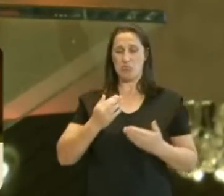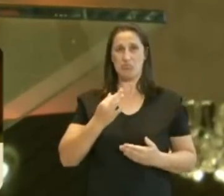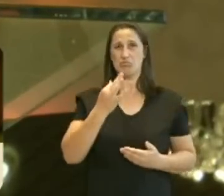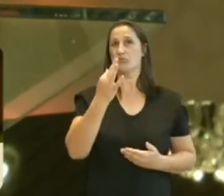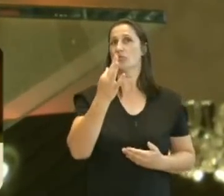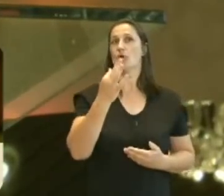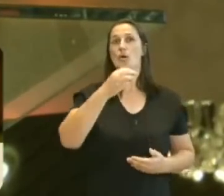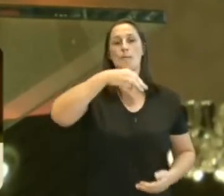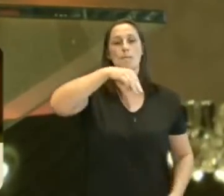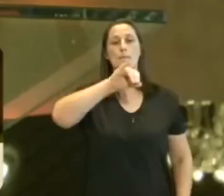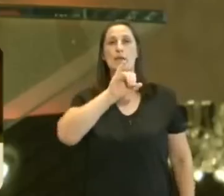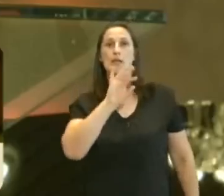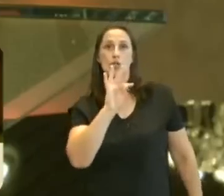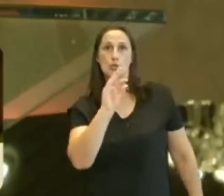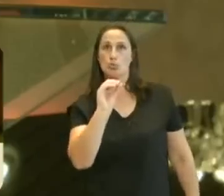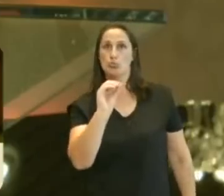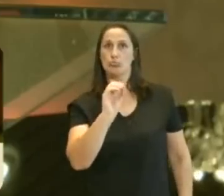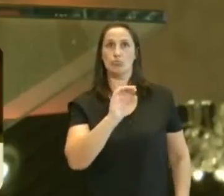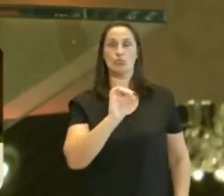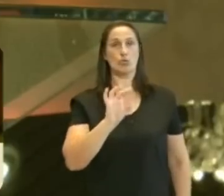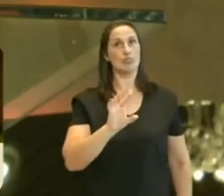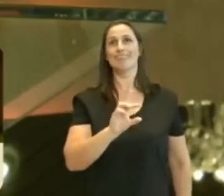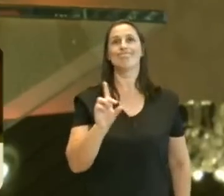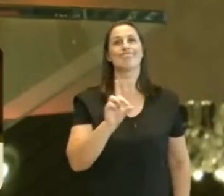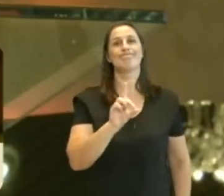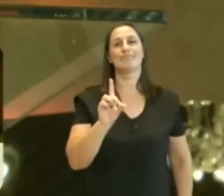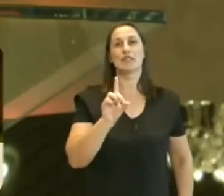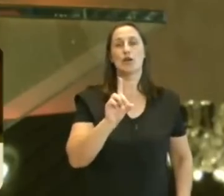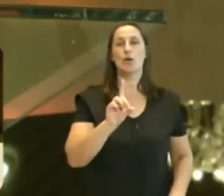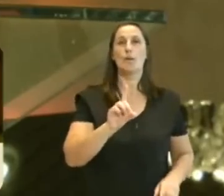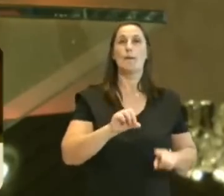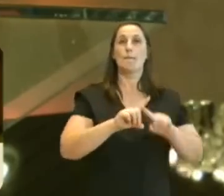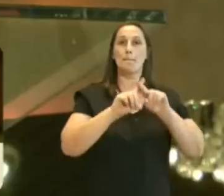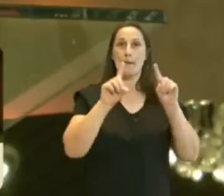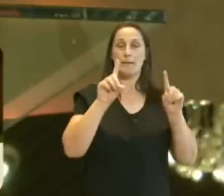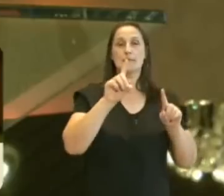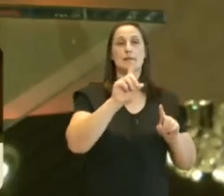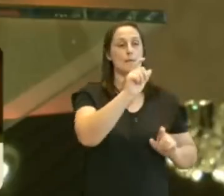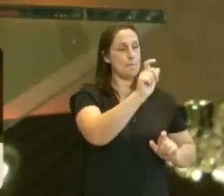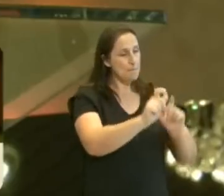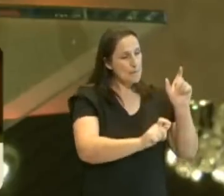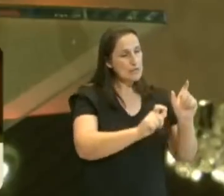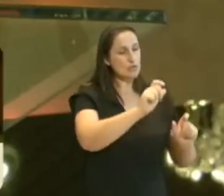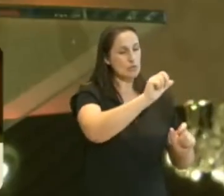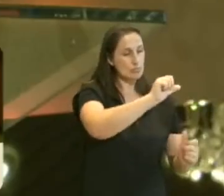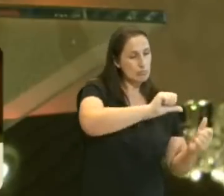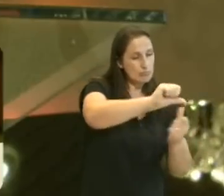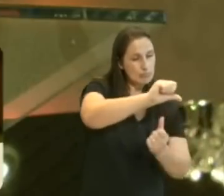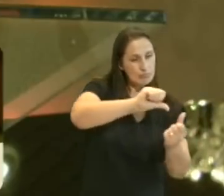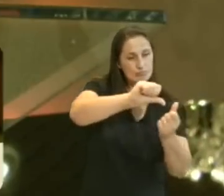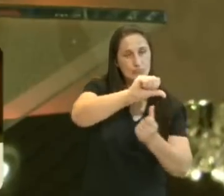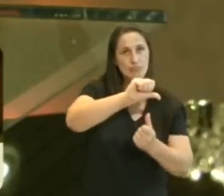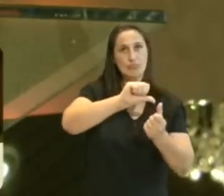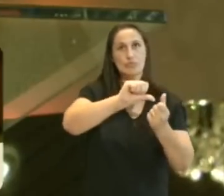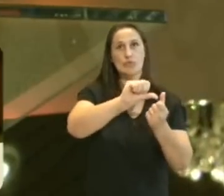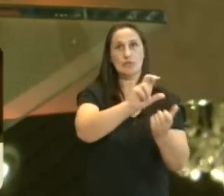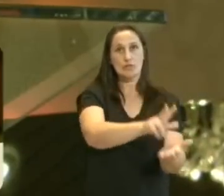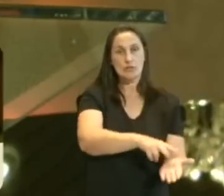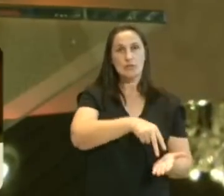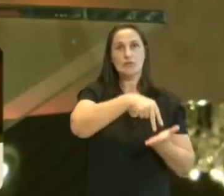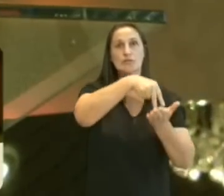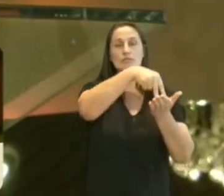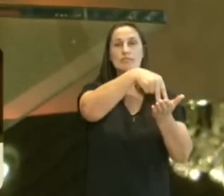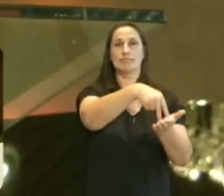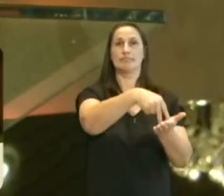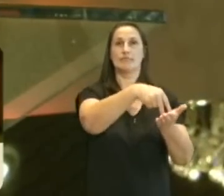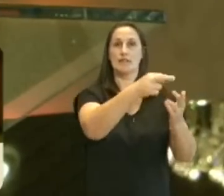Na verdade, pessoas foram transformadas, foram levantadas, foram